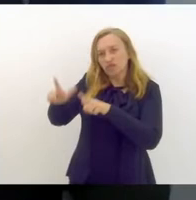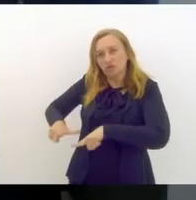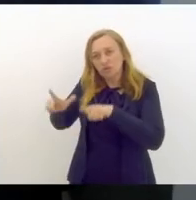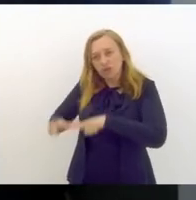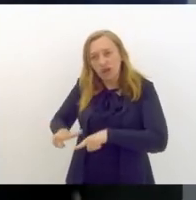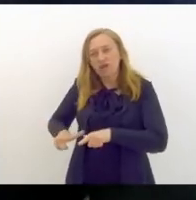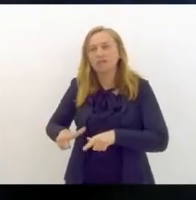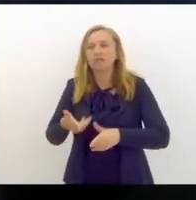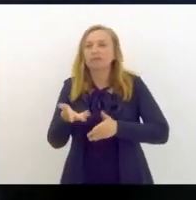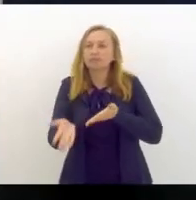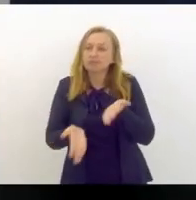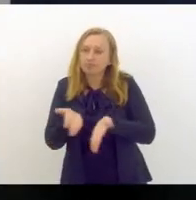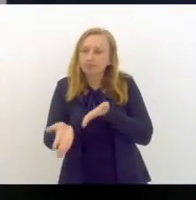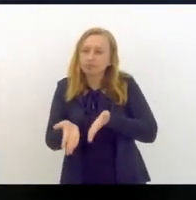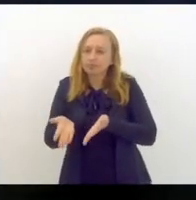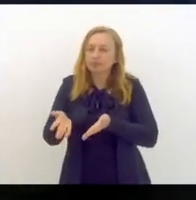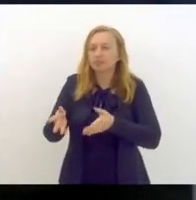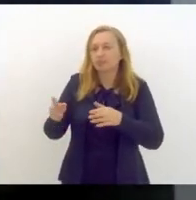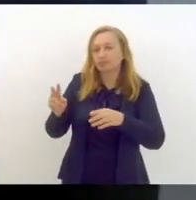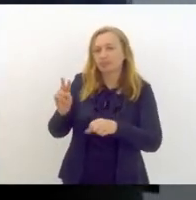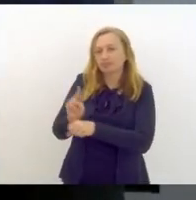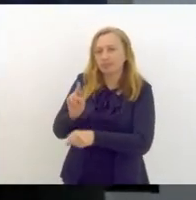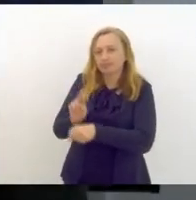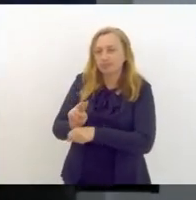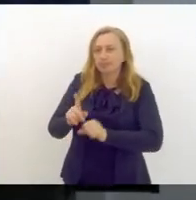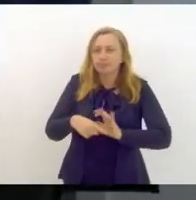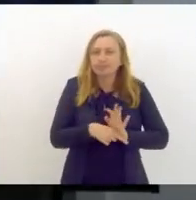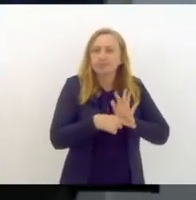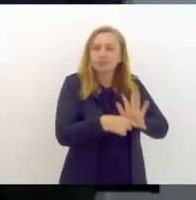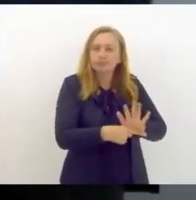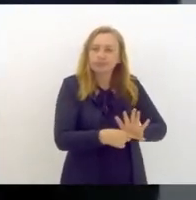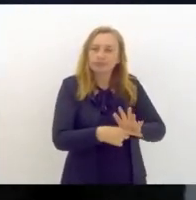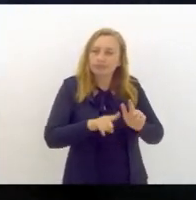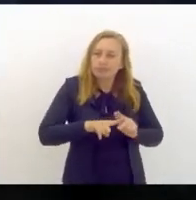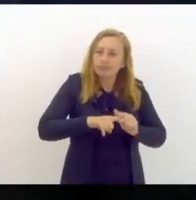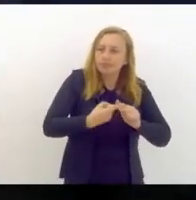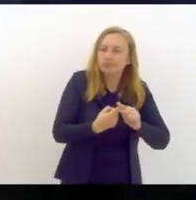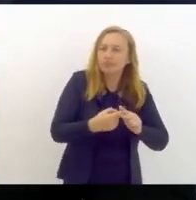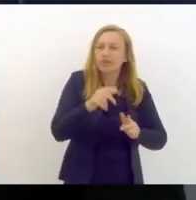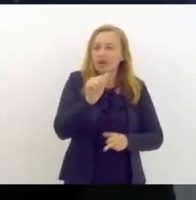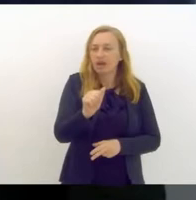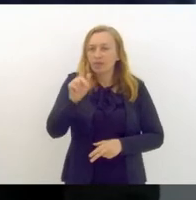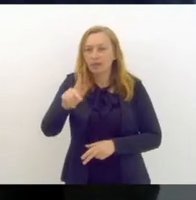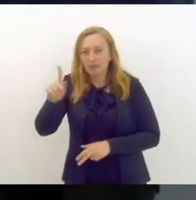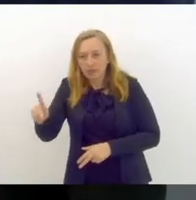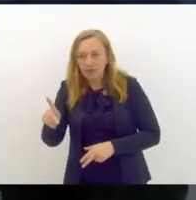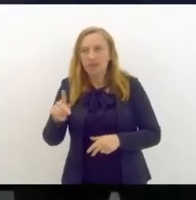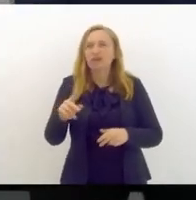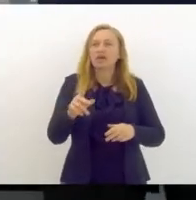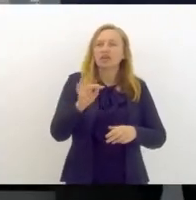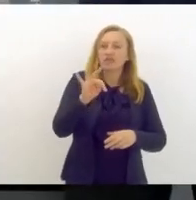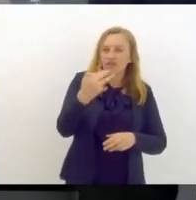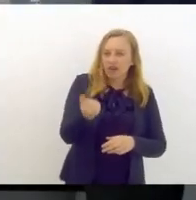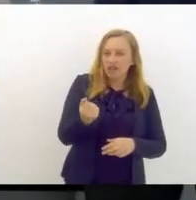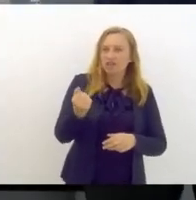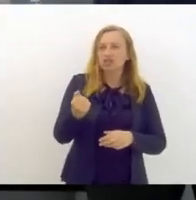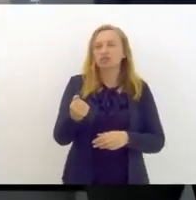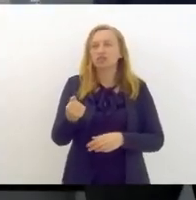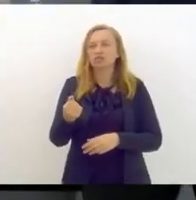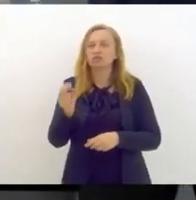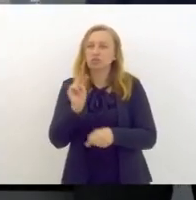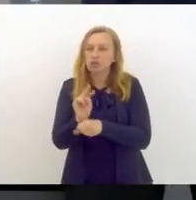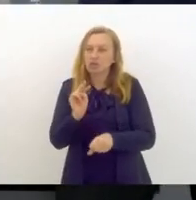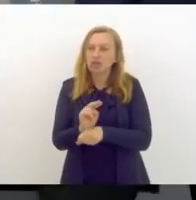unidade de conservação, no sentido de contribuir com uma ação de restauração de APP, de faixa marginal de proteção. Então, a